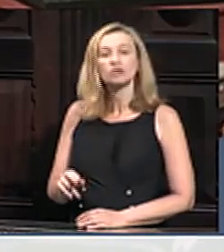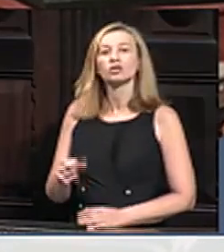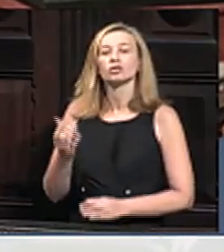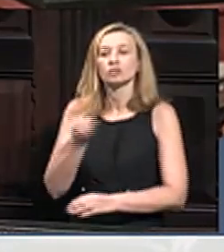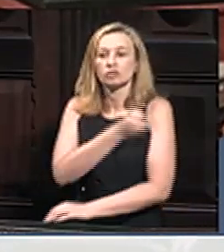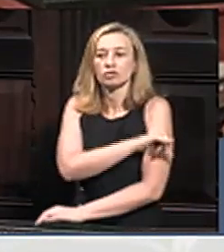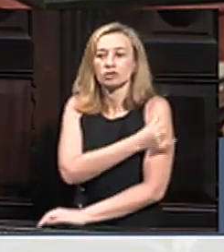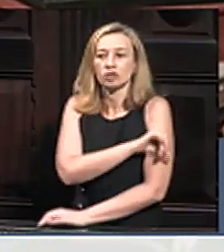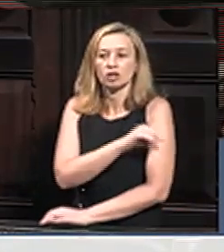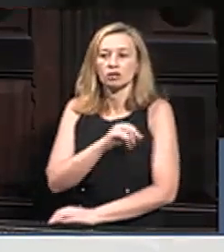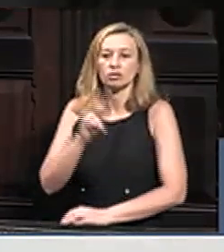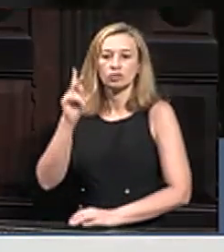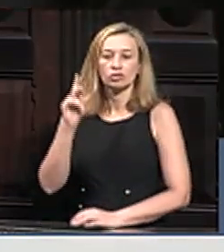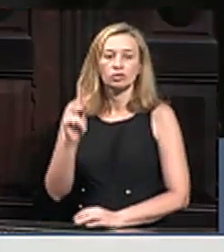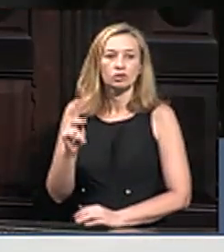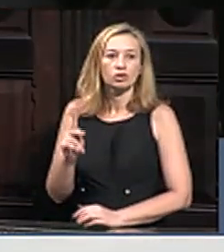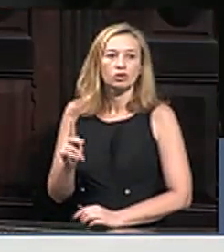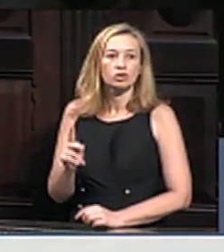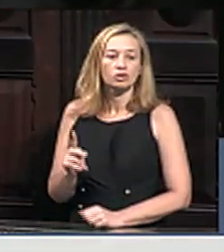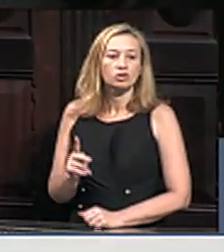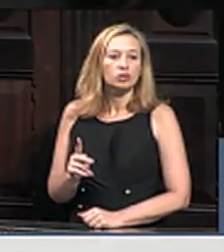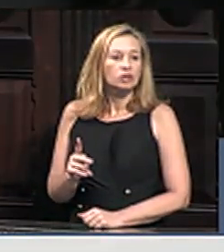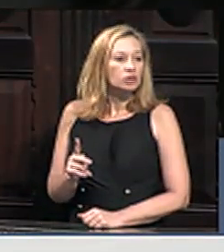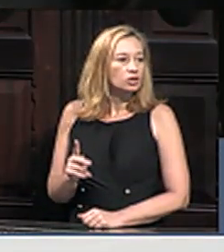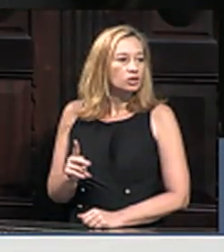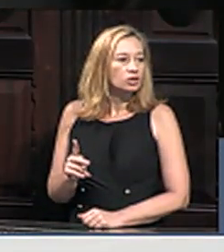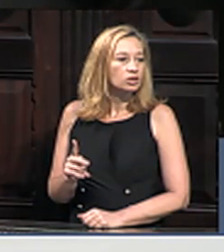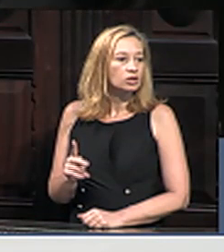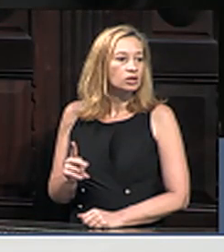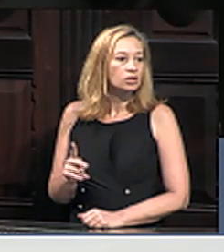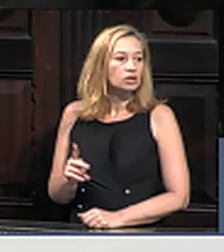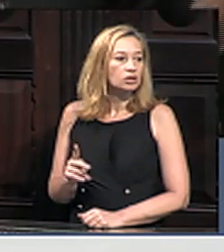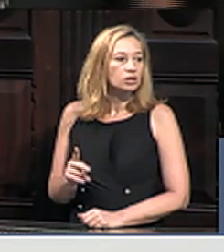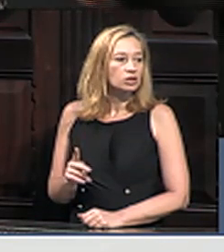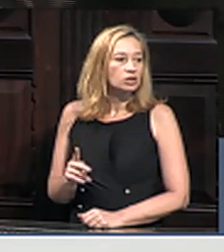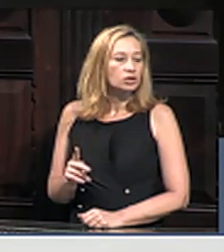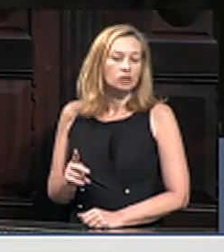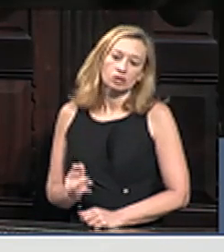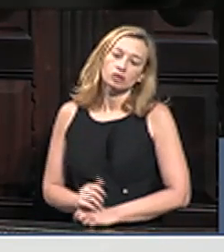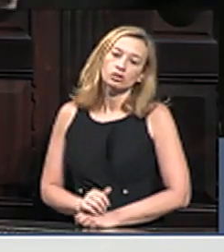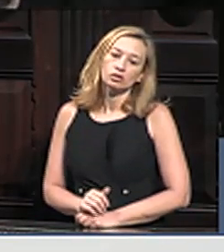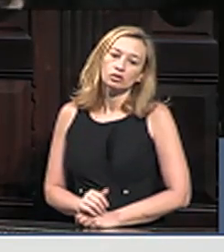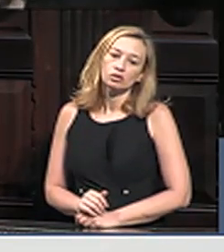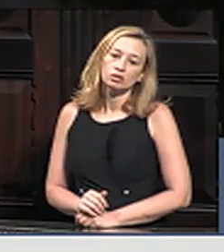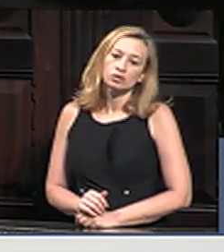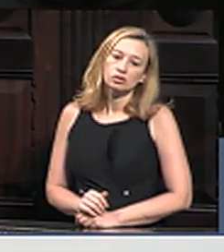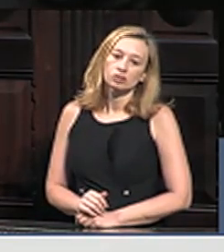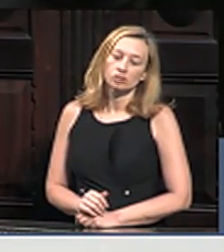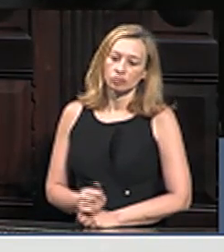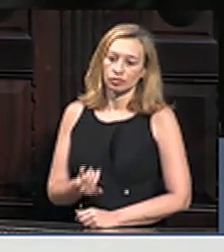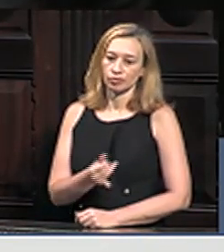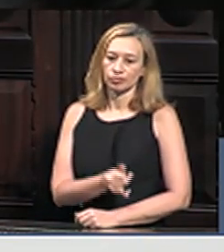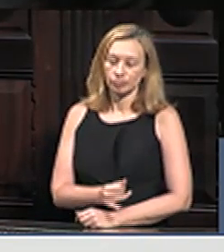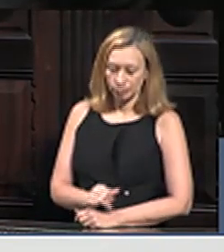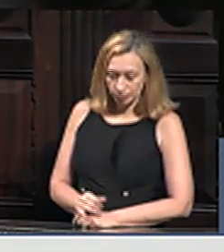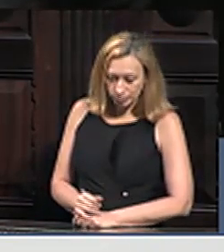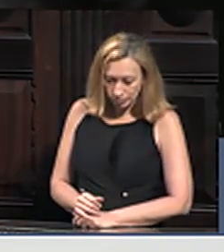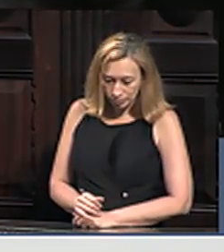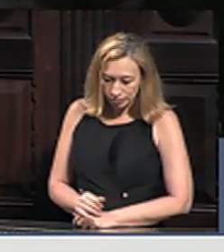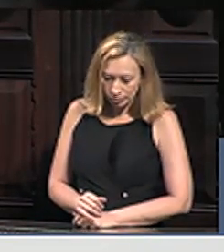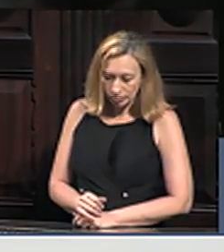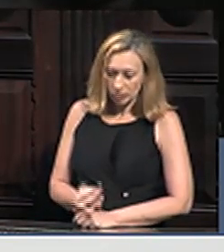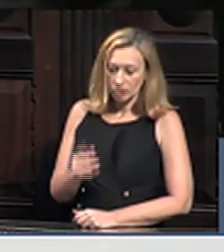Janeiro, o quilombo Machandinha, localizado na estrada da Fazenda Machandinha, sem número, Quissamã, Rio de Janeiro, e da outras